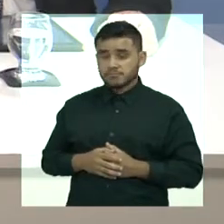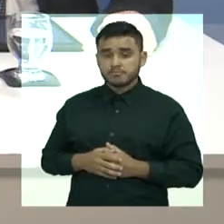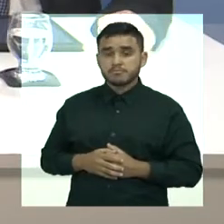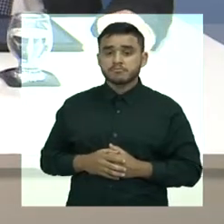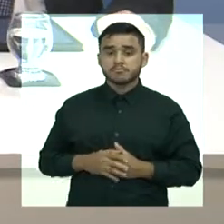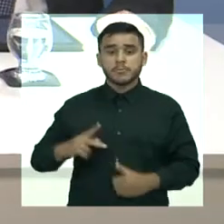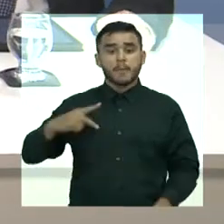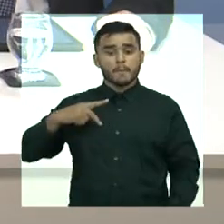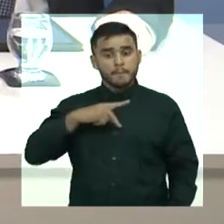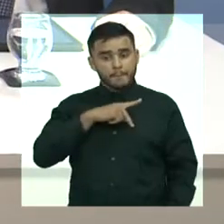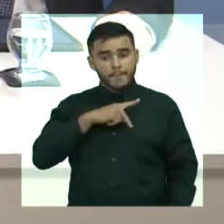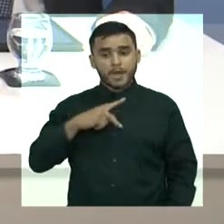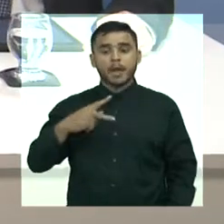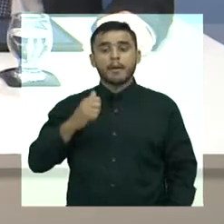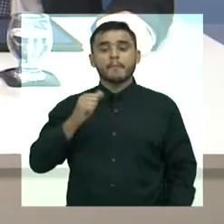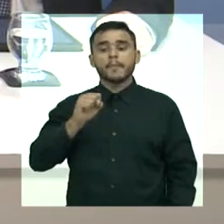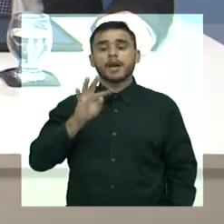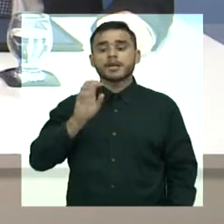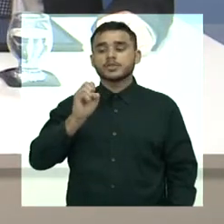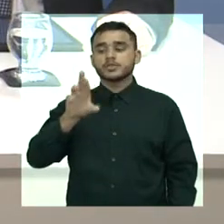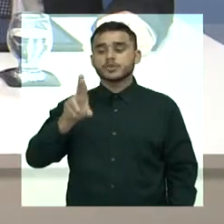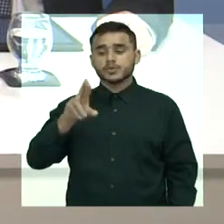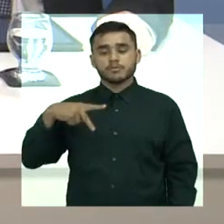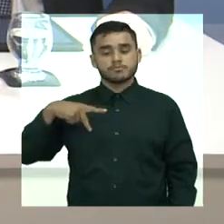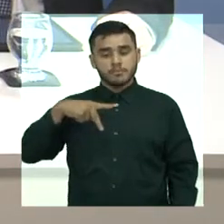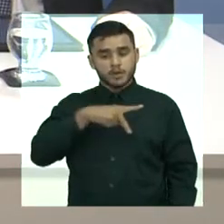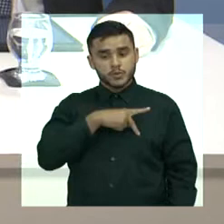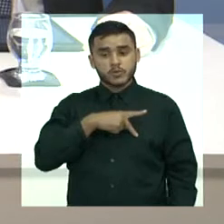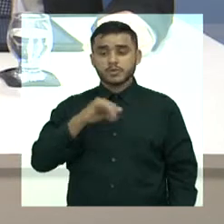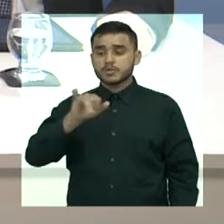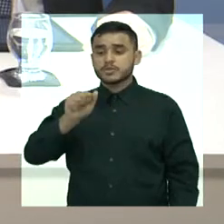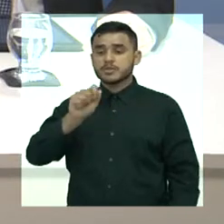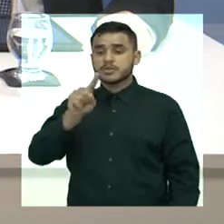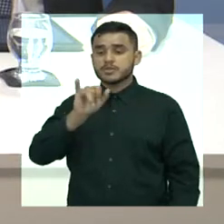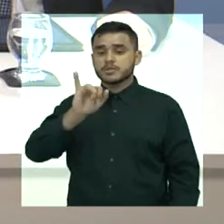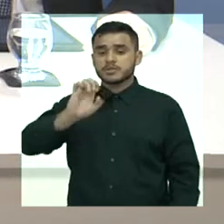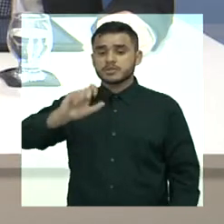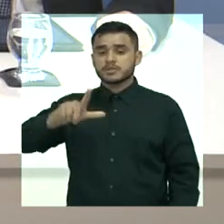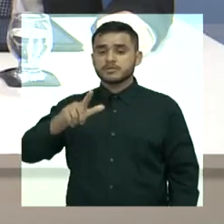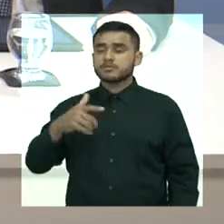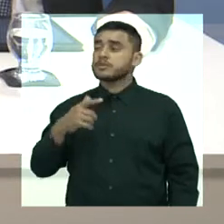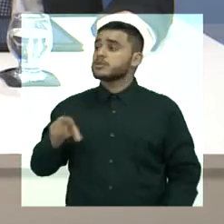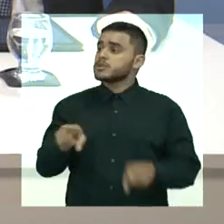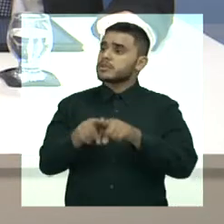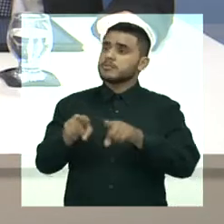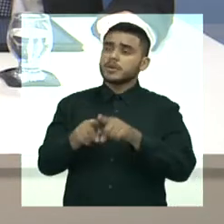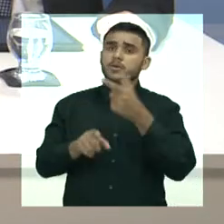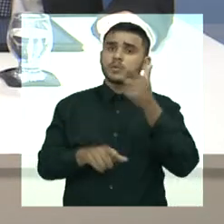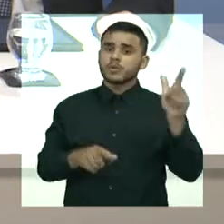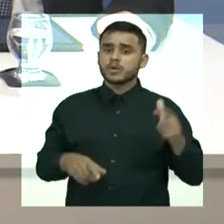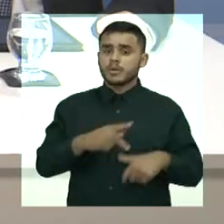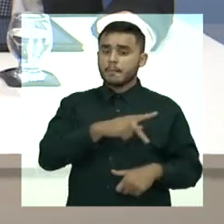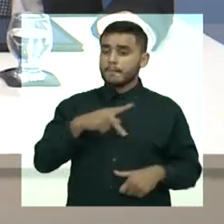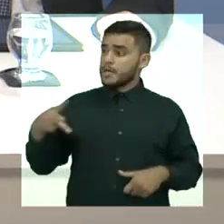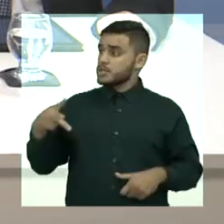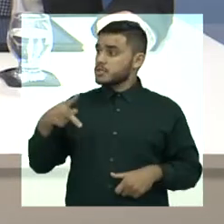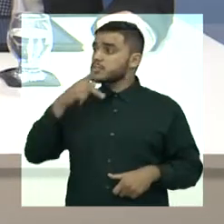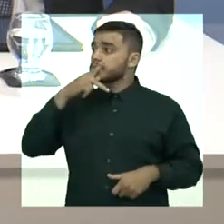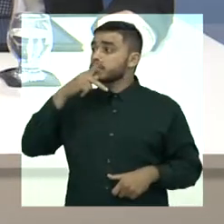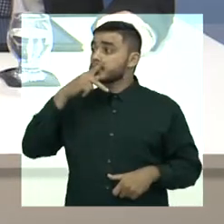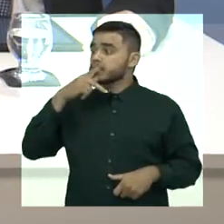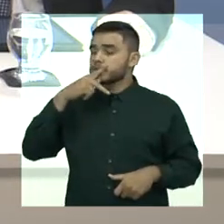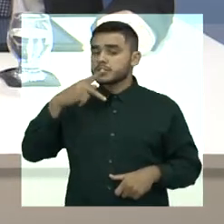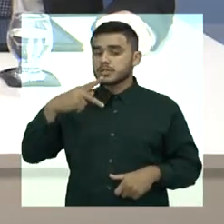Jaziel, né? Pastor Jaziel. Genesias Noronha, para mim, foi uma surpresa, presidente estadual de Solidariedade, porque ele, antes da